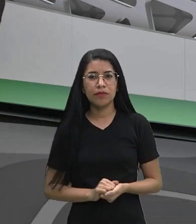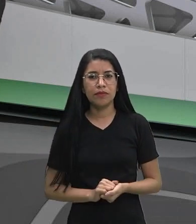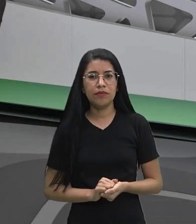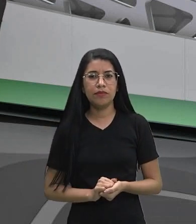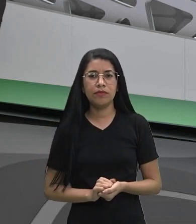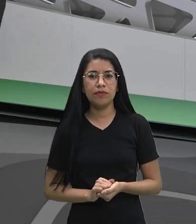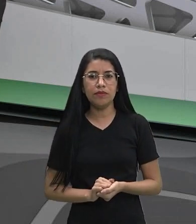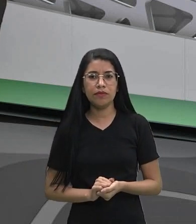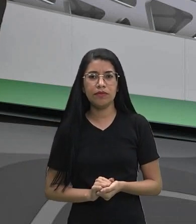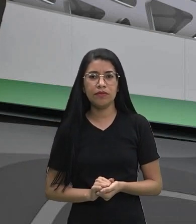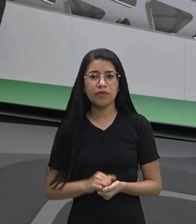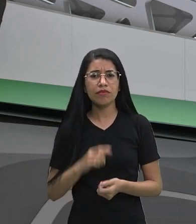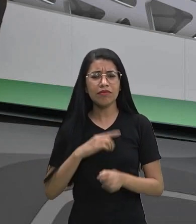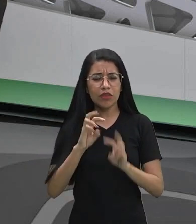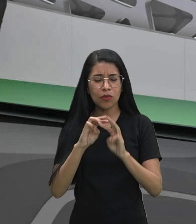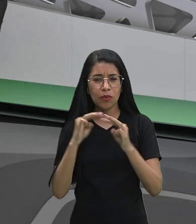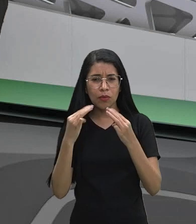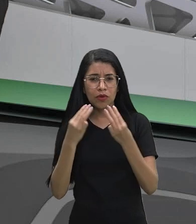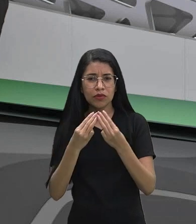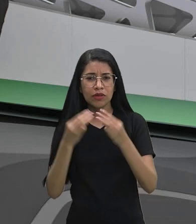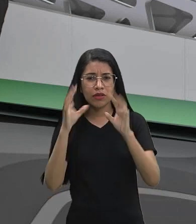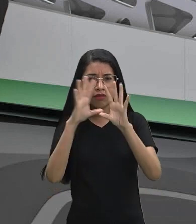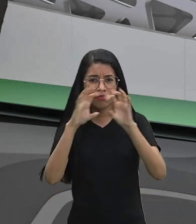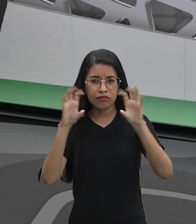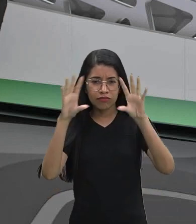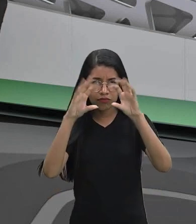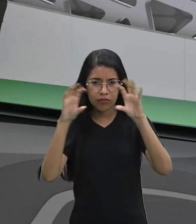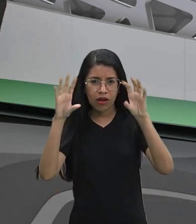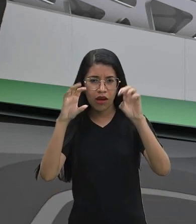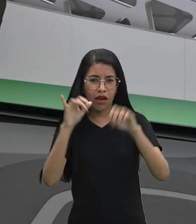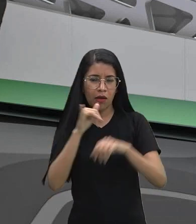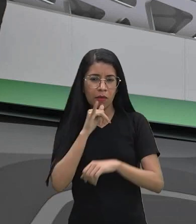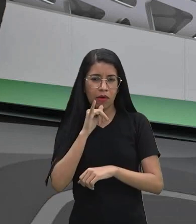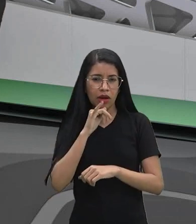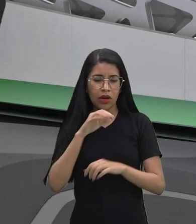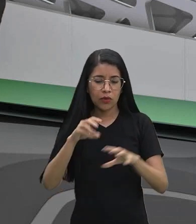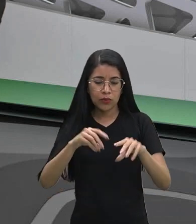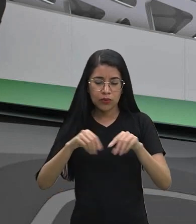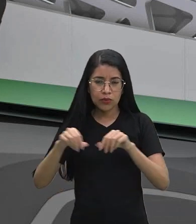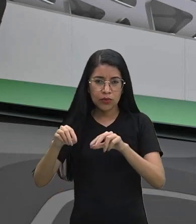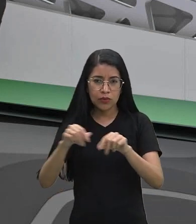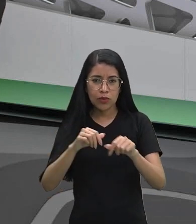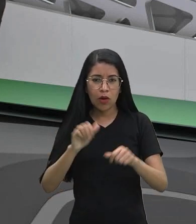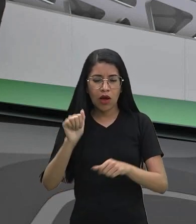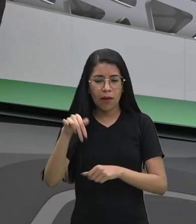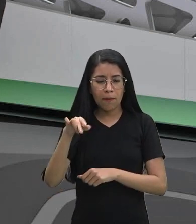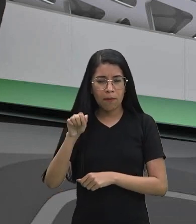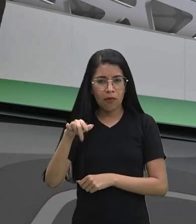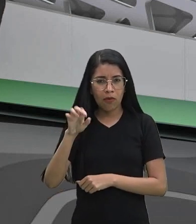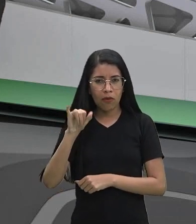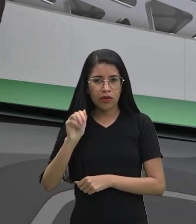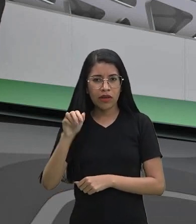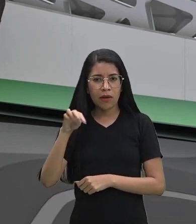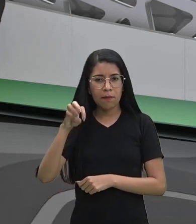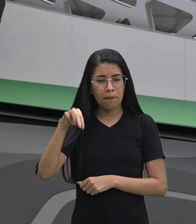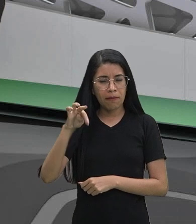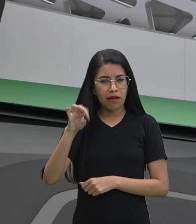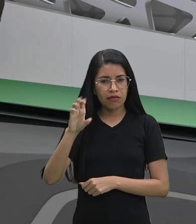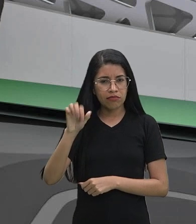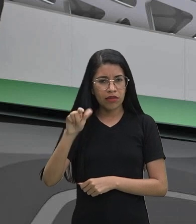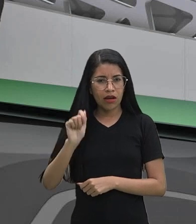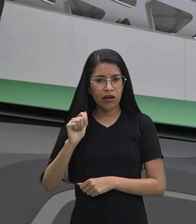tinham várias substâncias no ar, por exemplo, no solo, como amônia, metano,